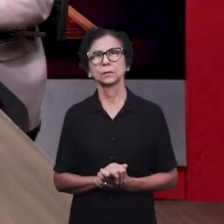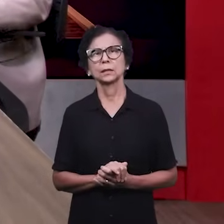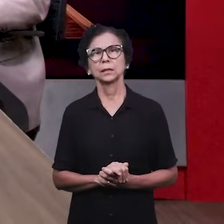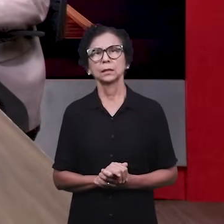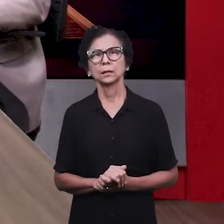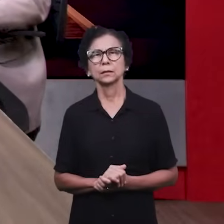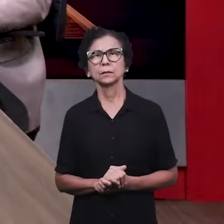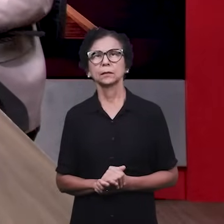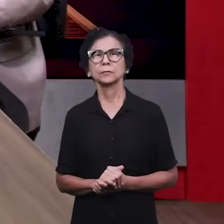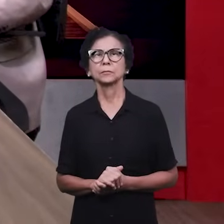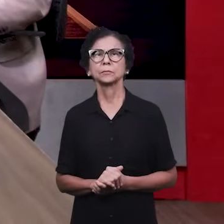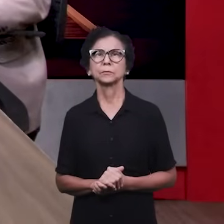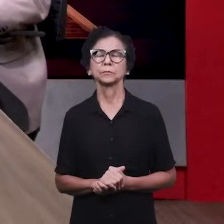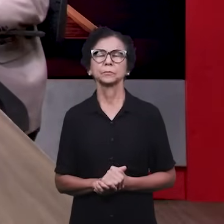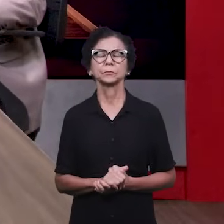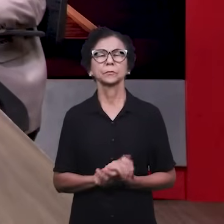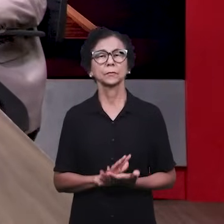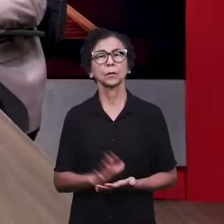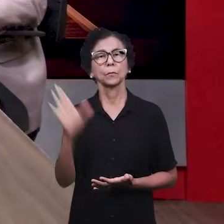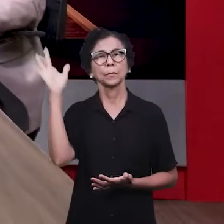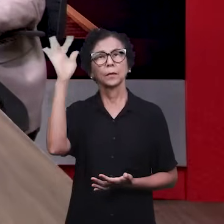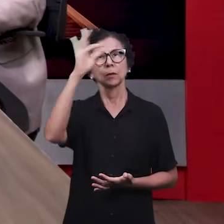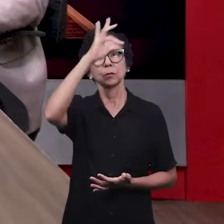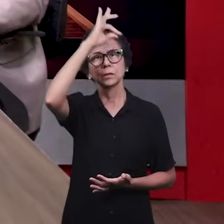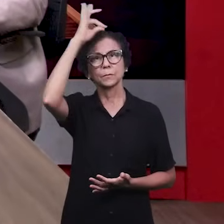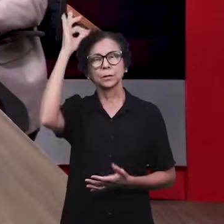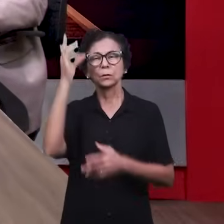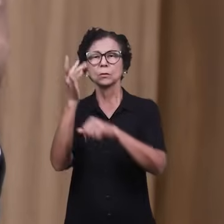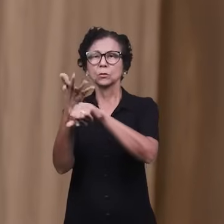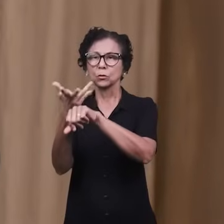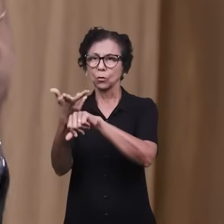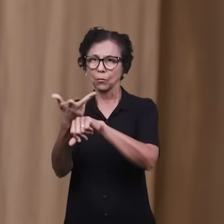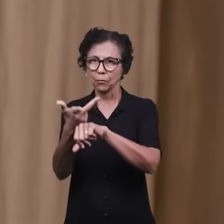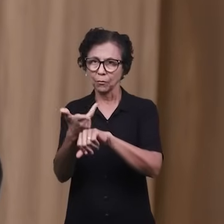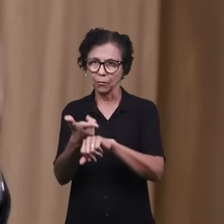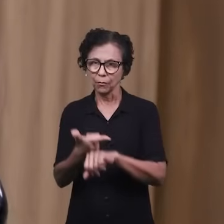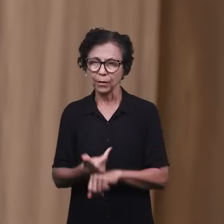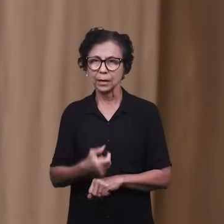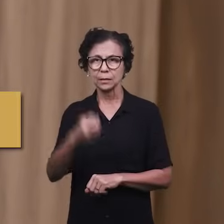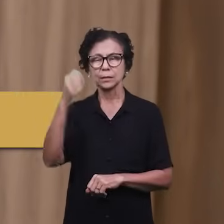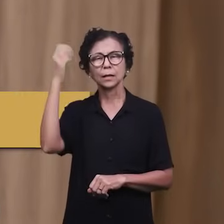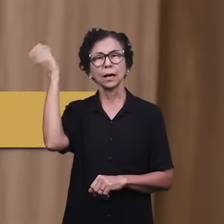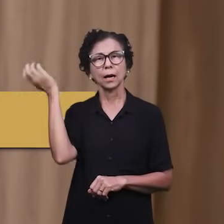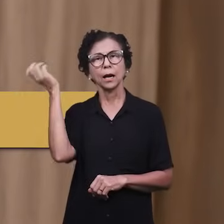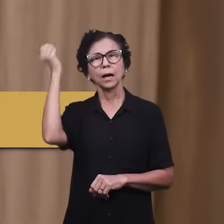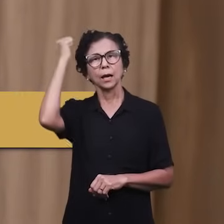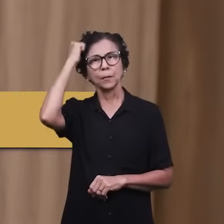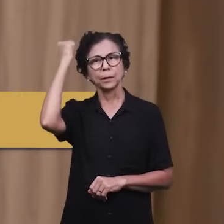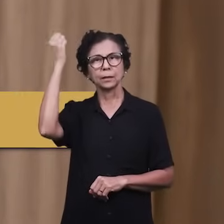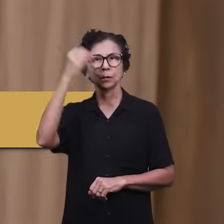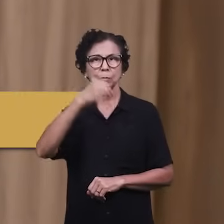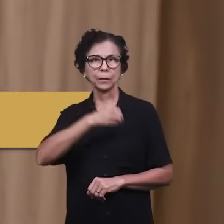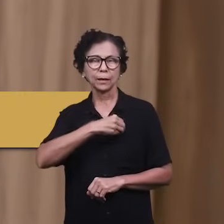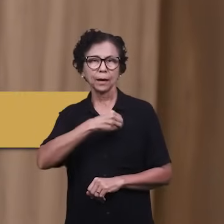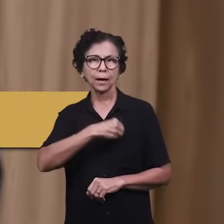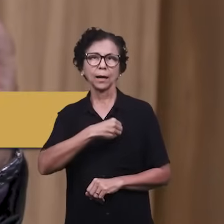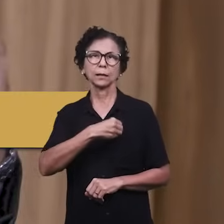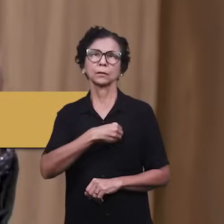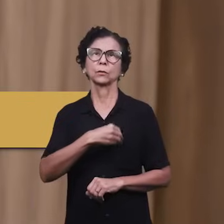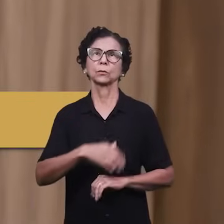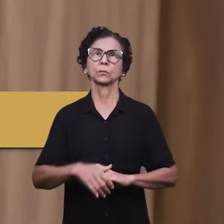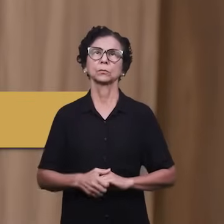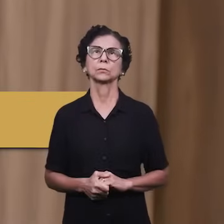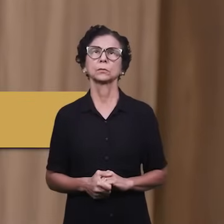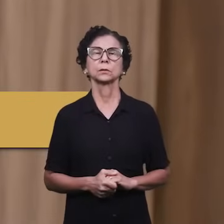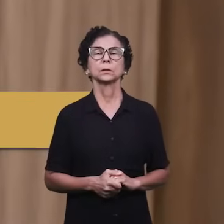uma operação do Espírito Santo. Então, o Espírito Santo é aquele que convence o homem do pecado, da justiça, do juízo. A nossa